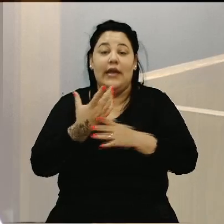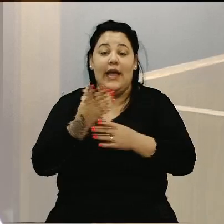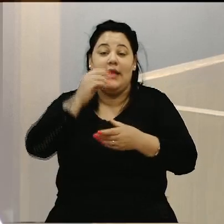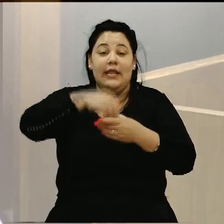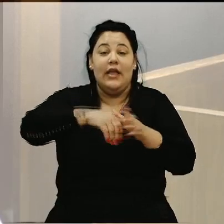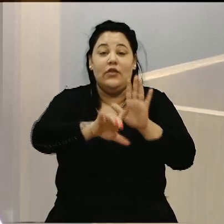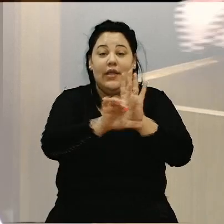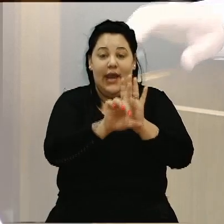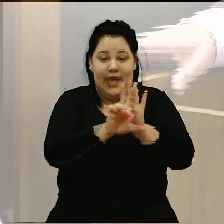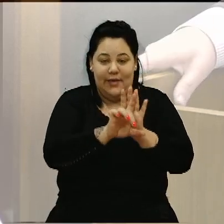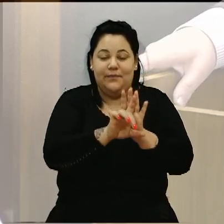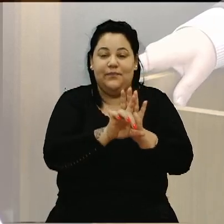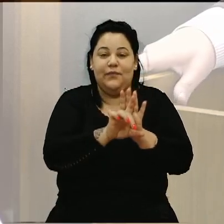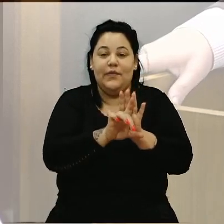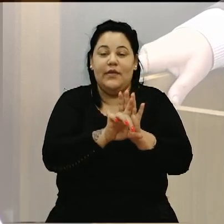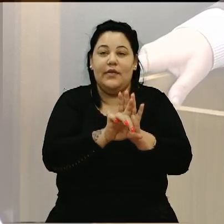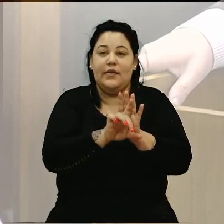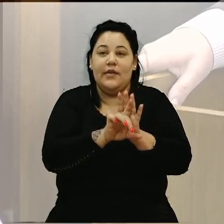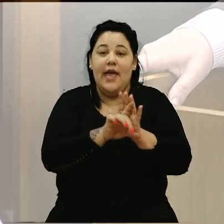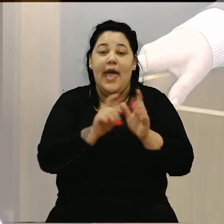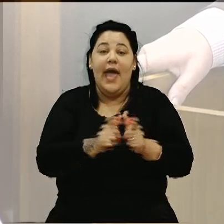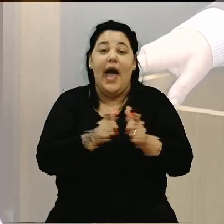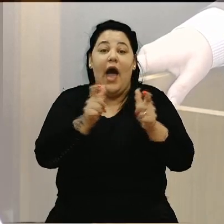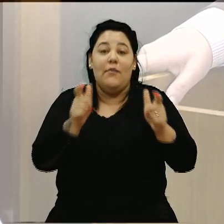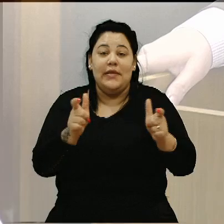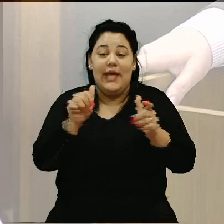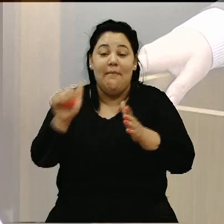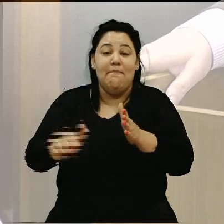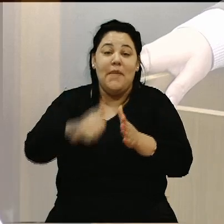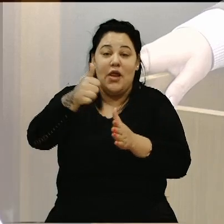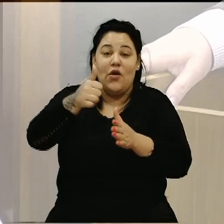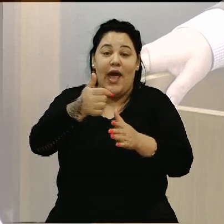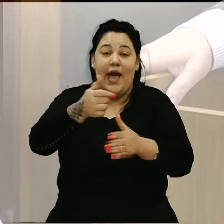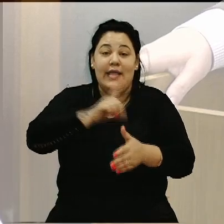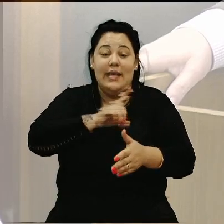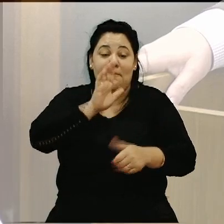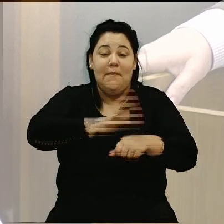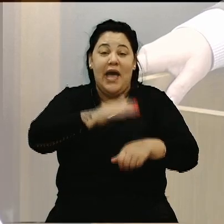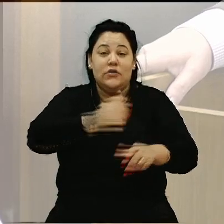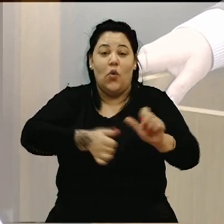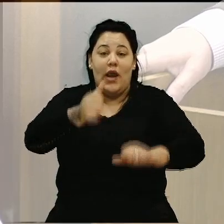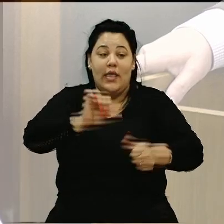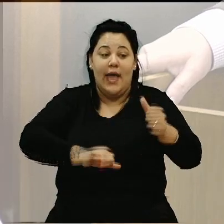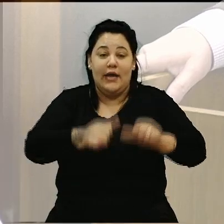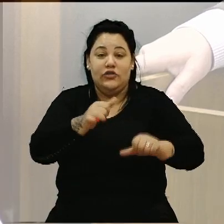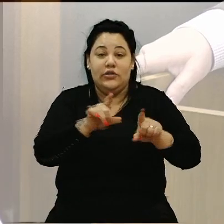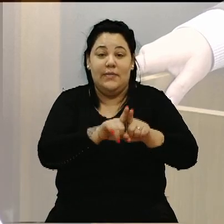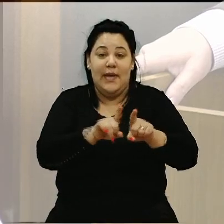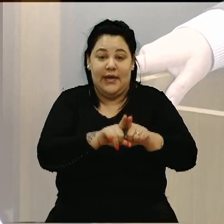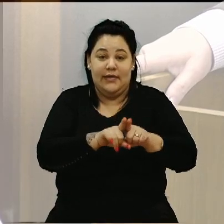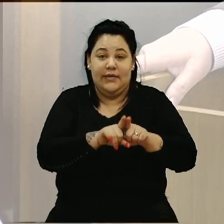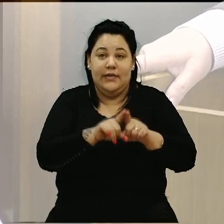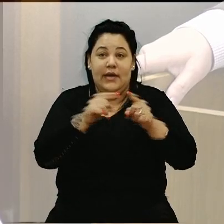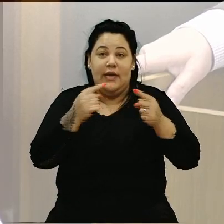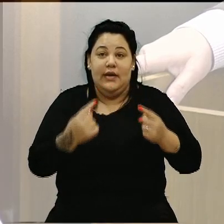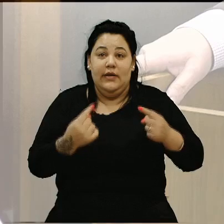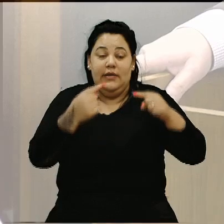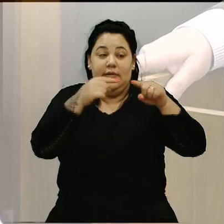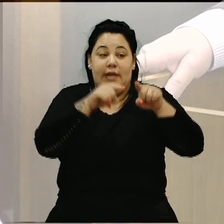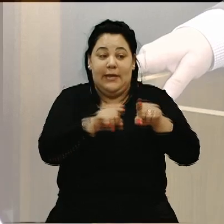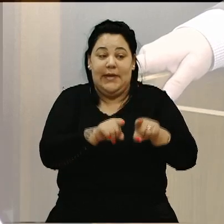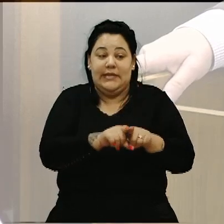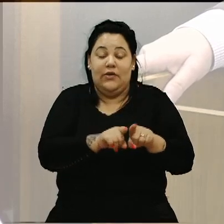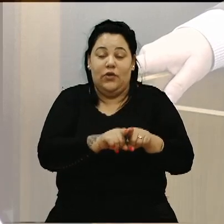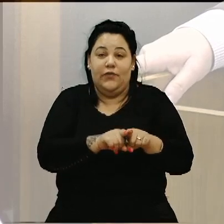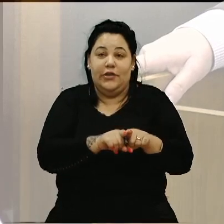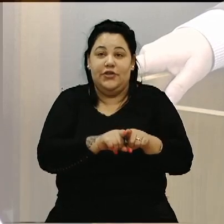da anterior, é ampliar, melhorar e qualificar a parceria das empresas